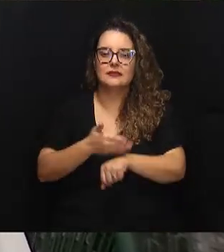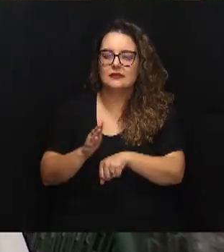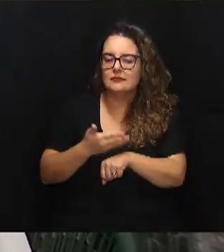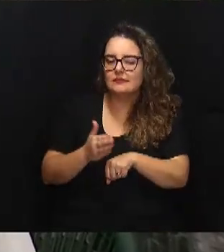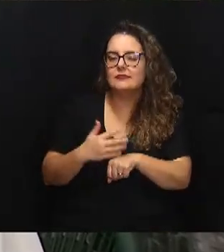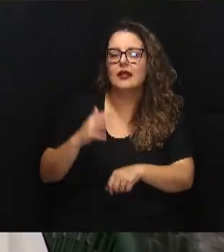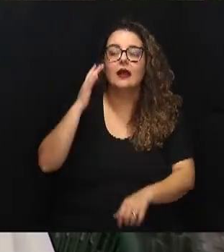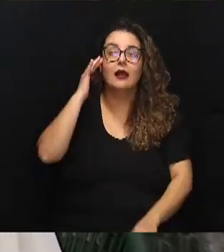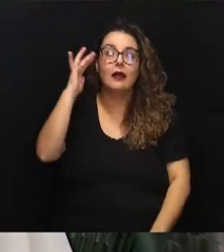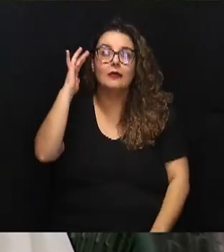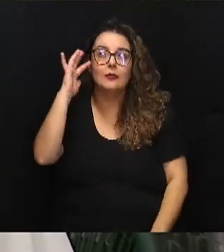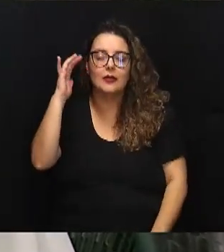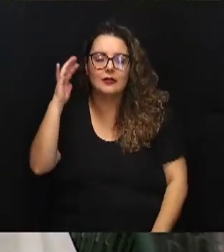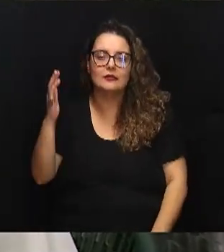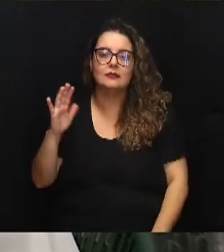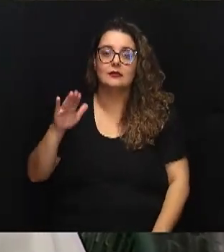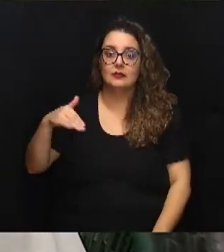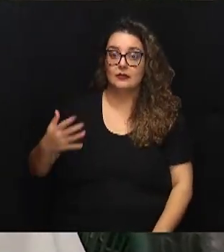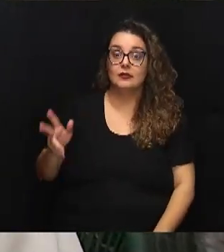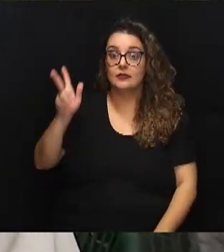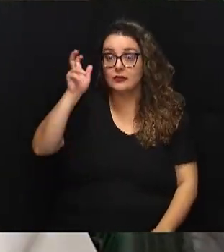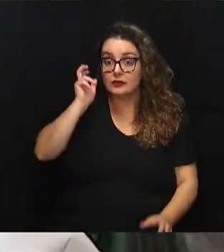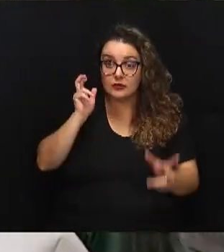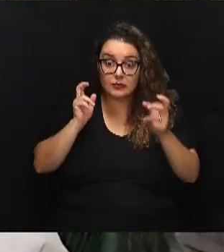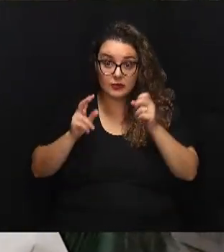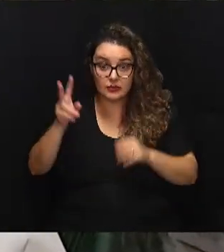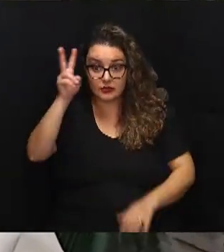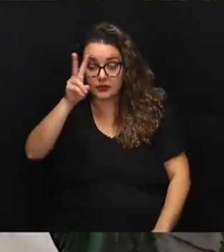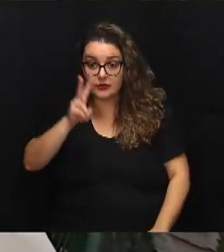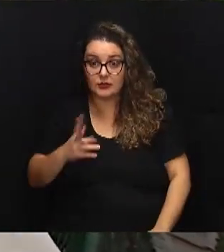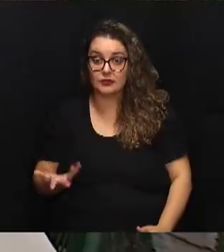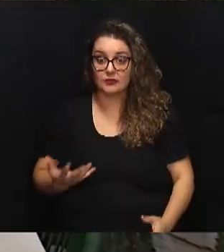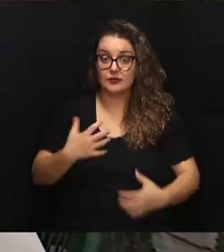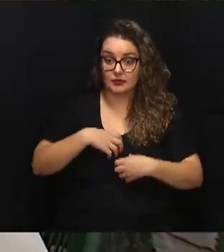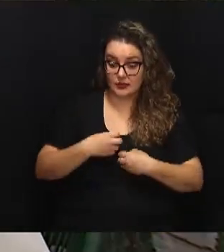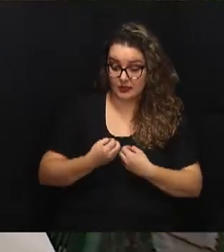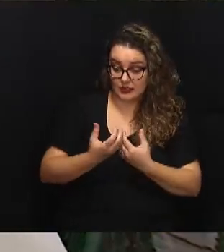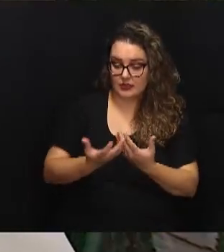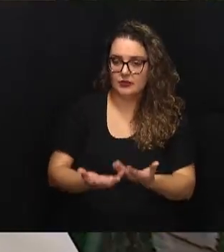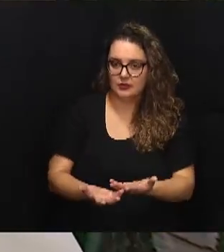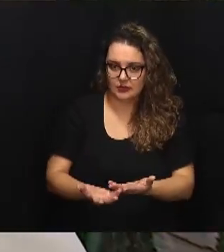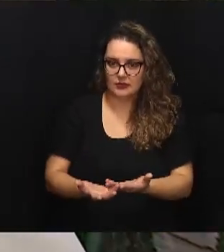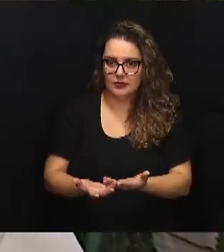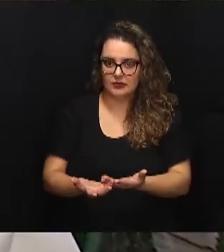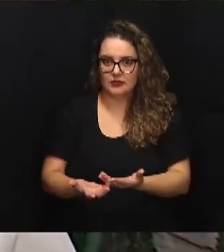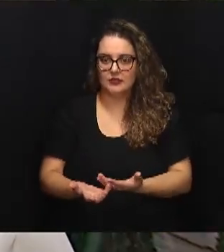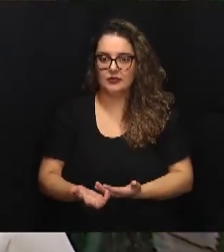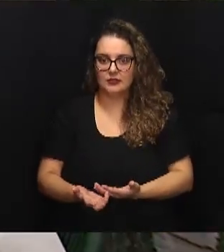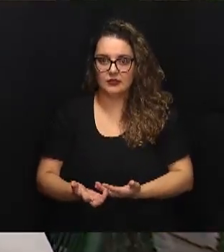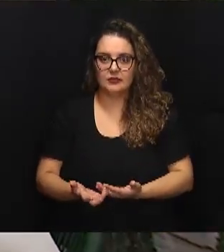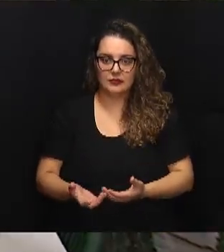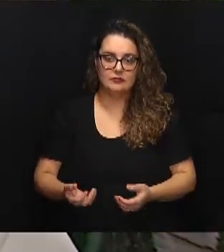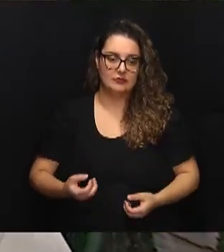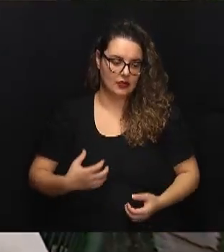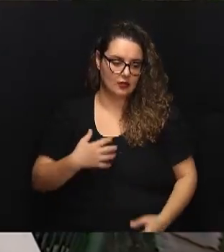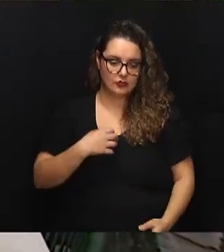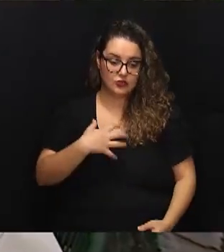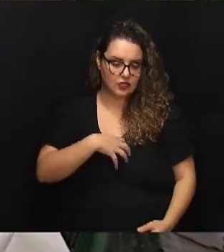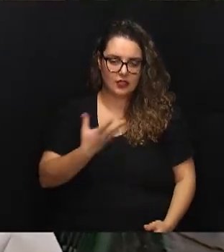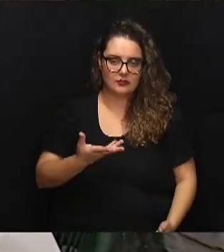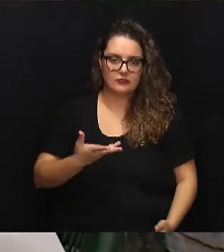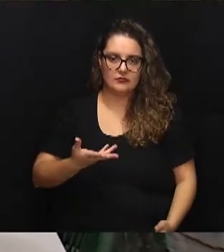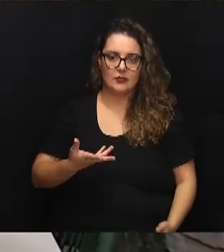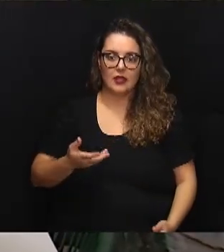imaginação, porque a partir do momento que elas escutam as histórias, que vêm da forma com que elas são expostas, as crianças